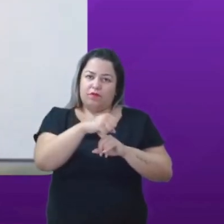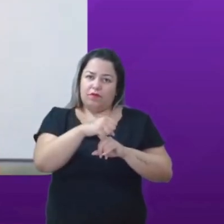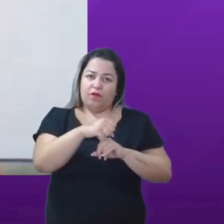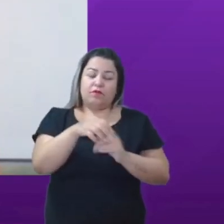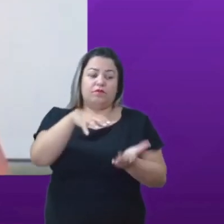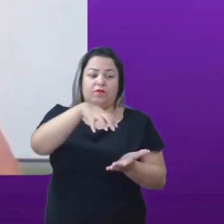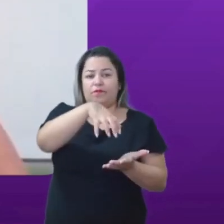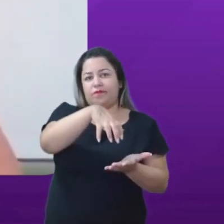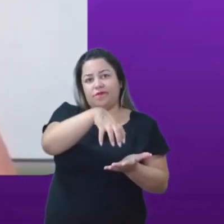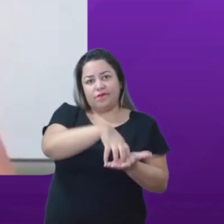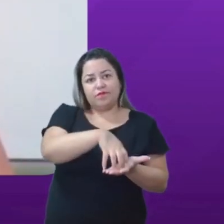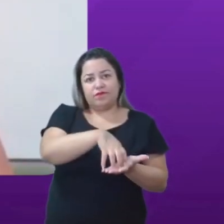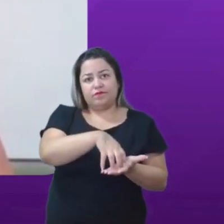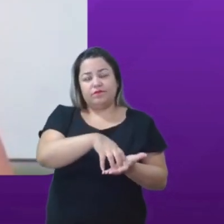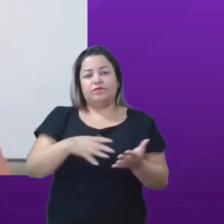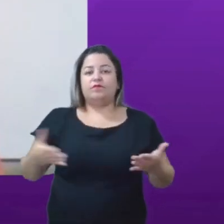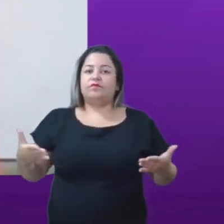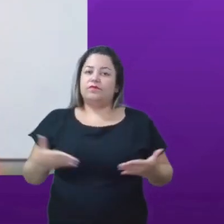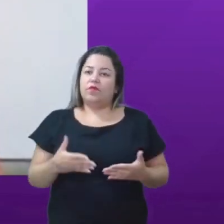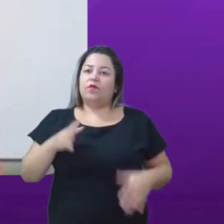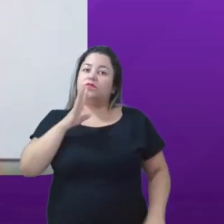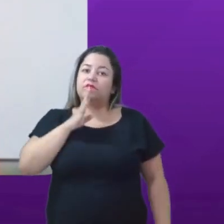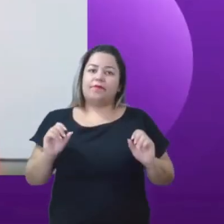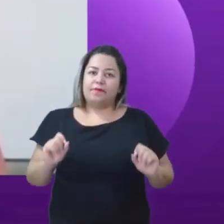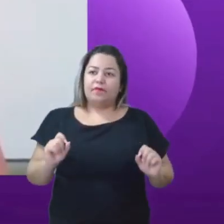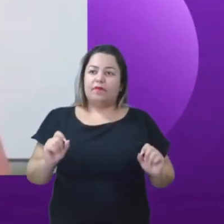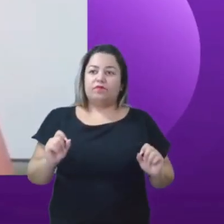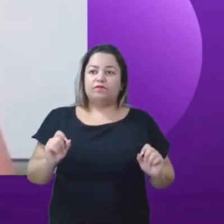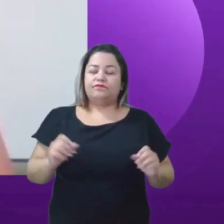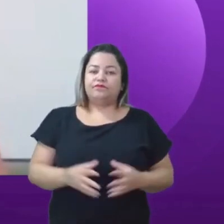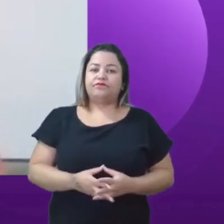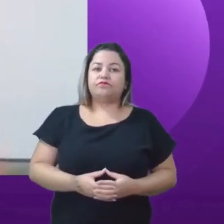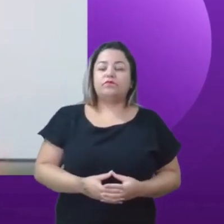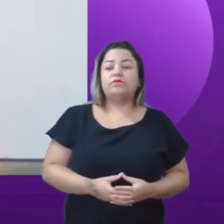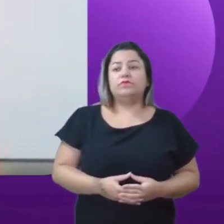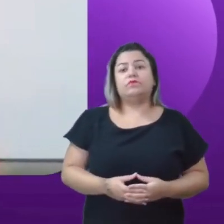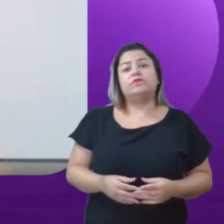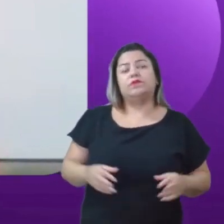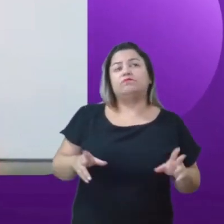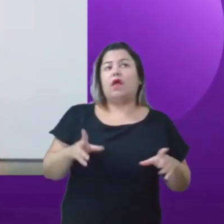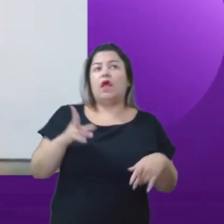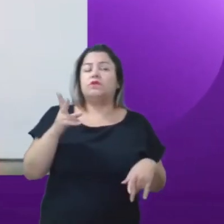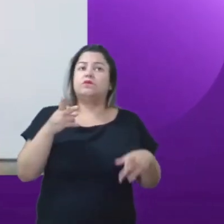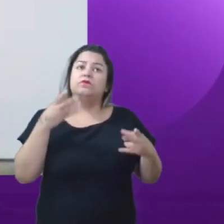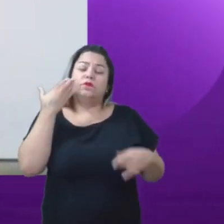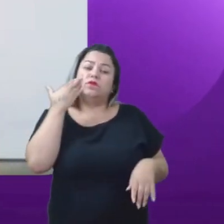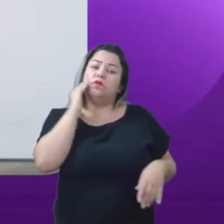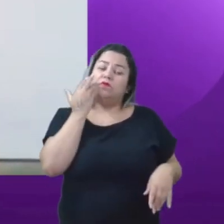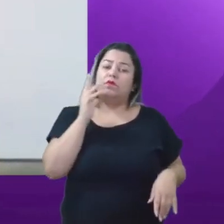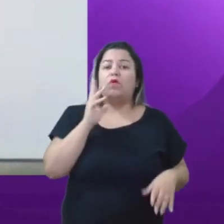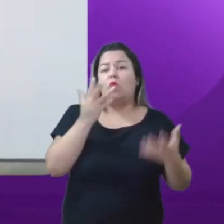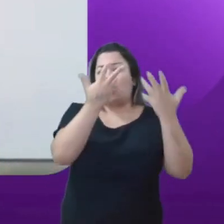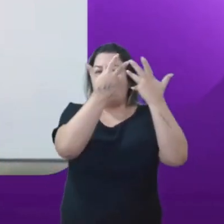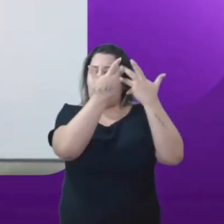território, que hoje a gente conhece como Brasil. E isso traz uma perspectiva que tem um reflexo até os dias